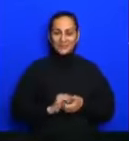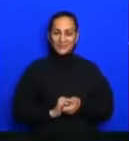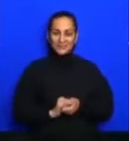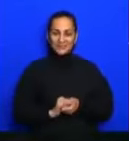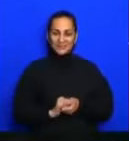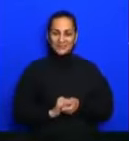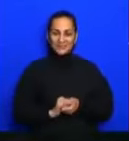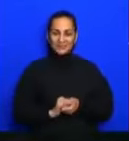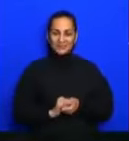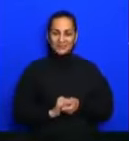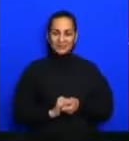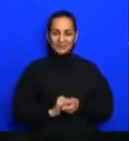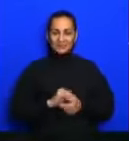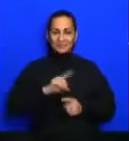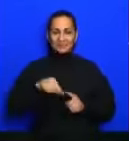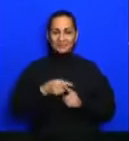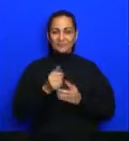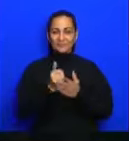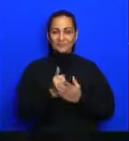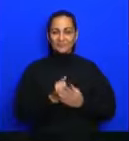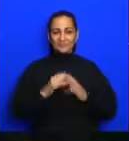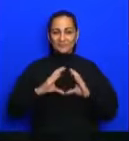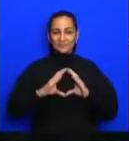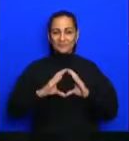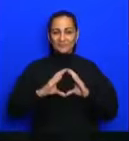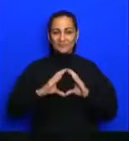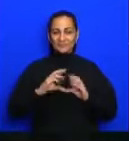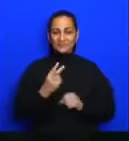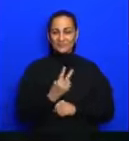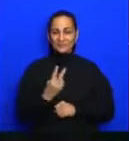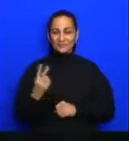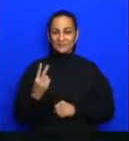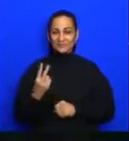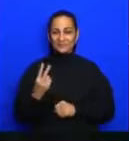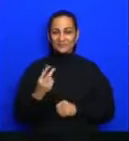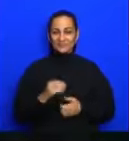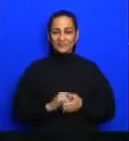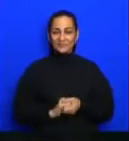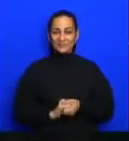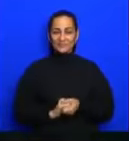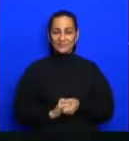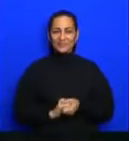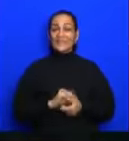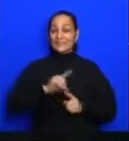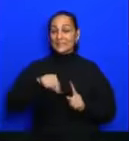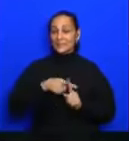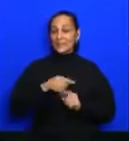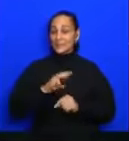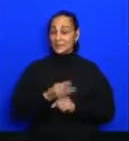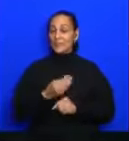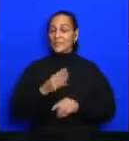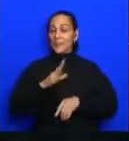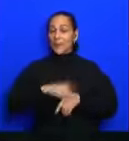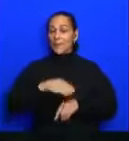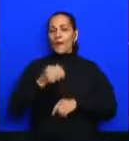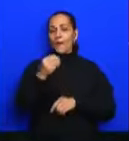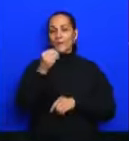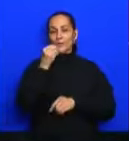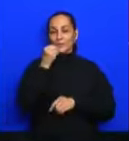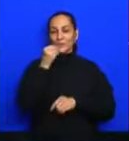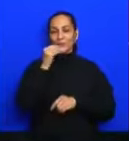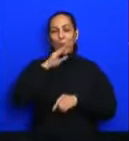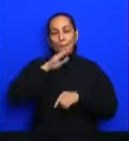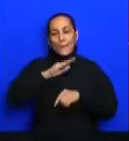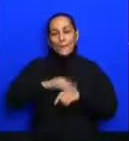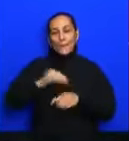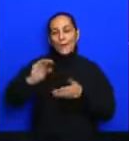reais. Mais um número sorteado, bola 22, número 22. Na Mais Milionária são mais prêmios